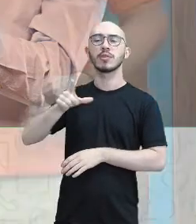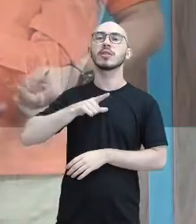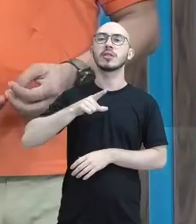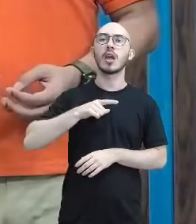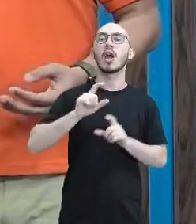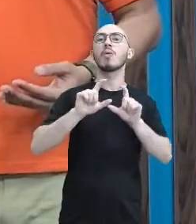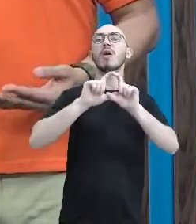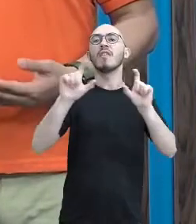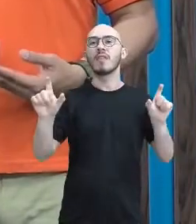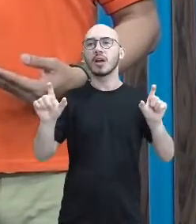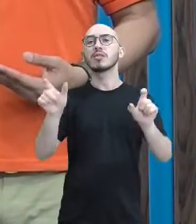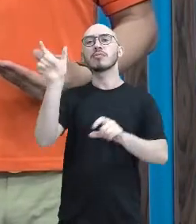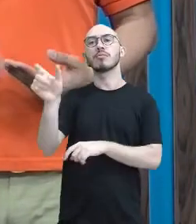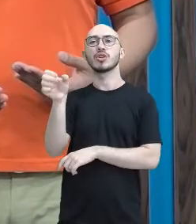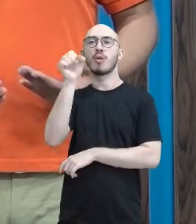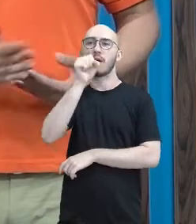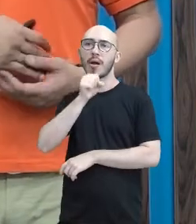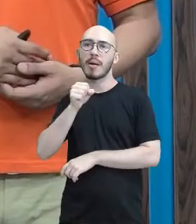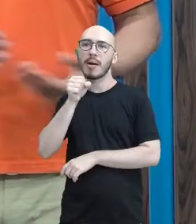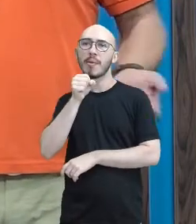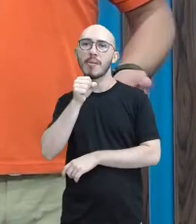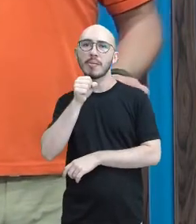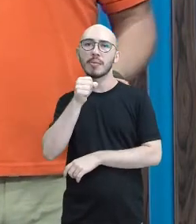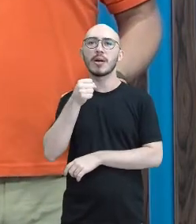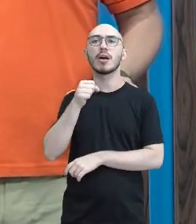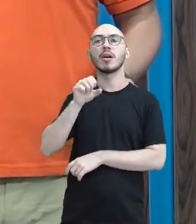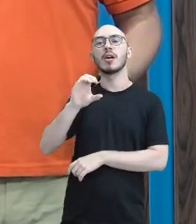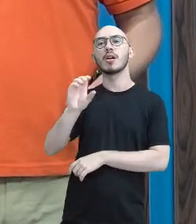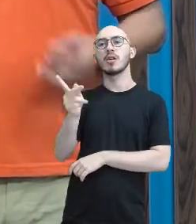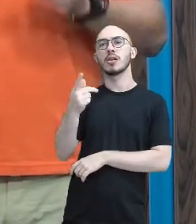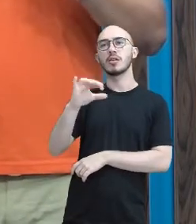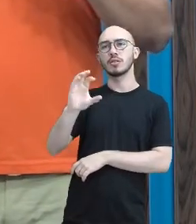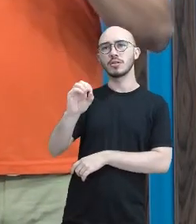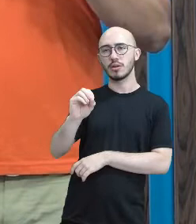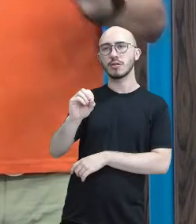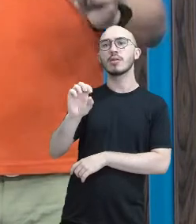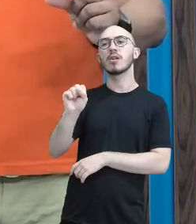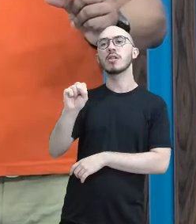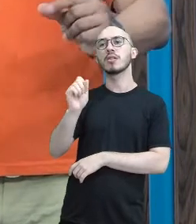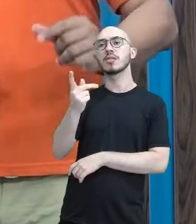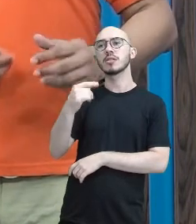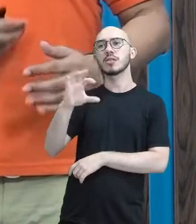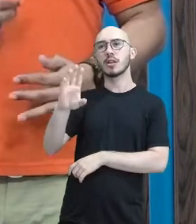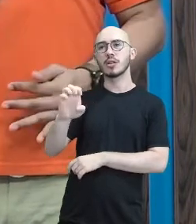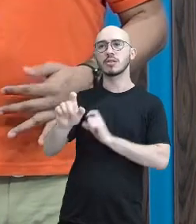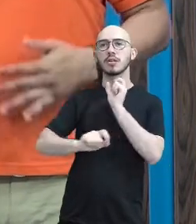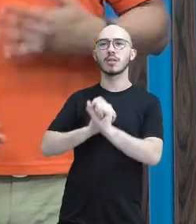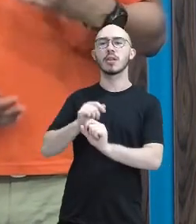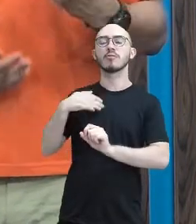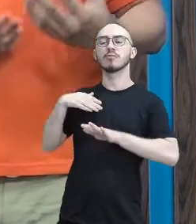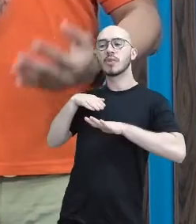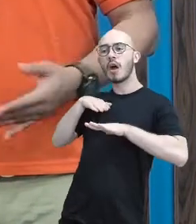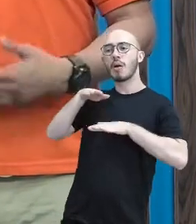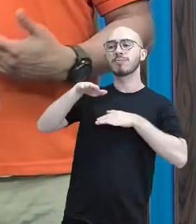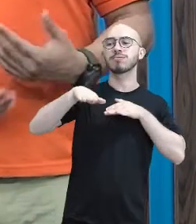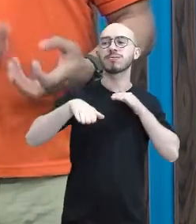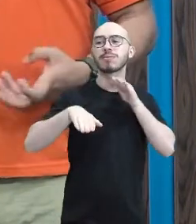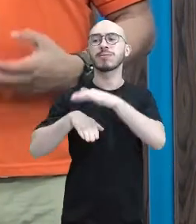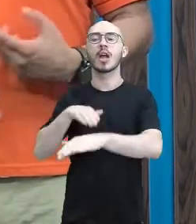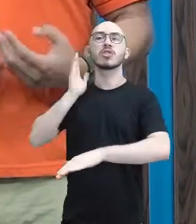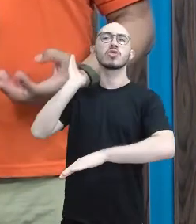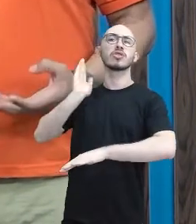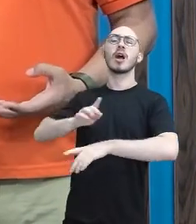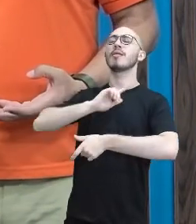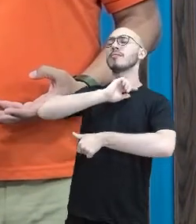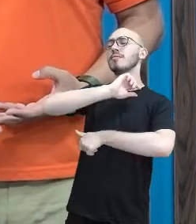que ele diz: um passo adiante e você não está no mesmo lugar. Ou seja, um mínimo de atitude vai sim ter um resultado, vai